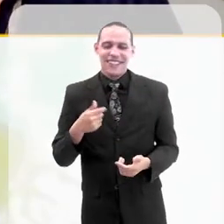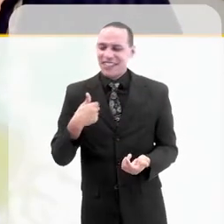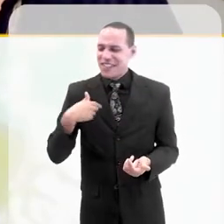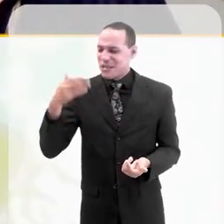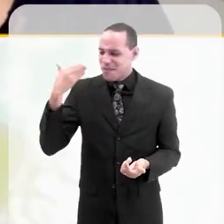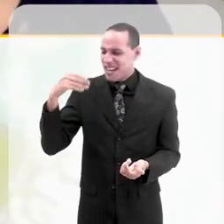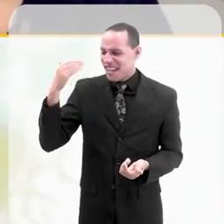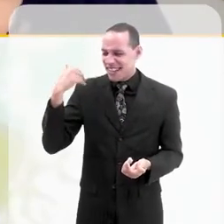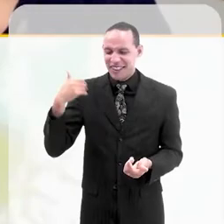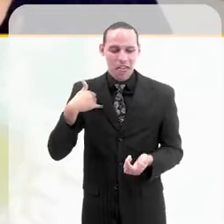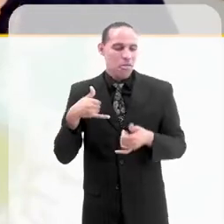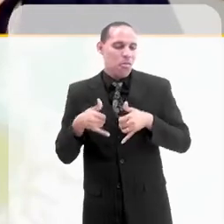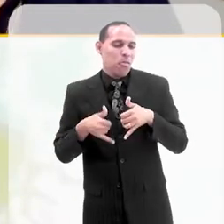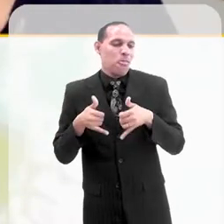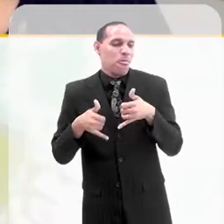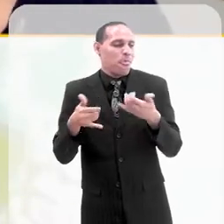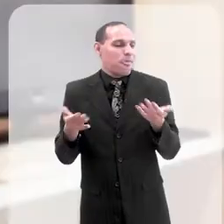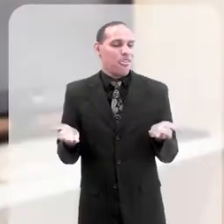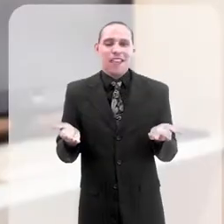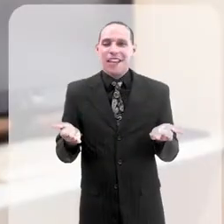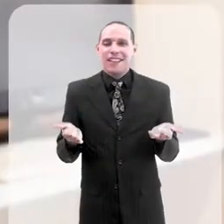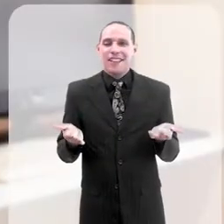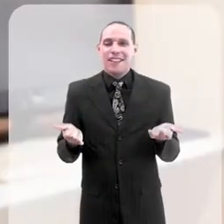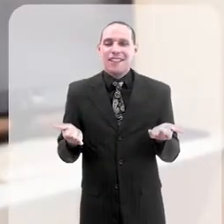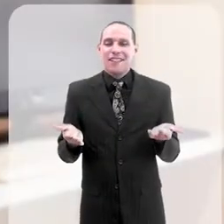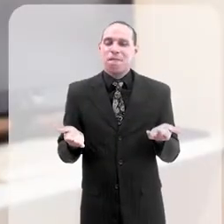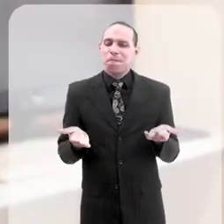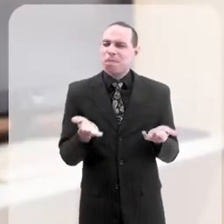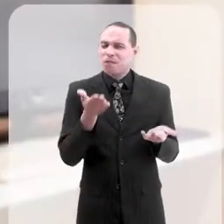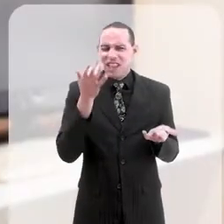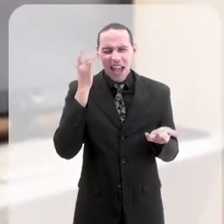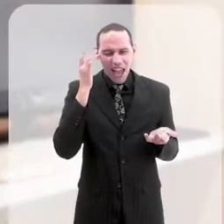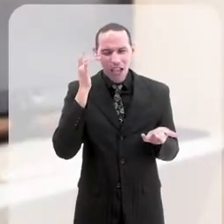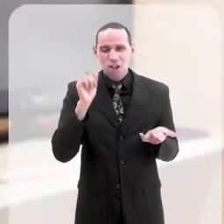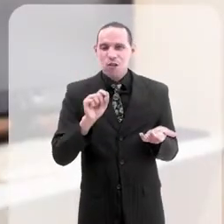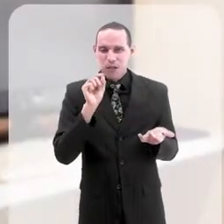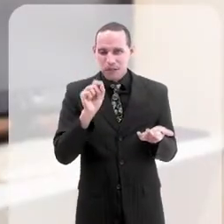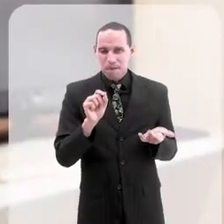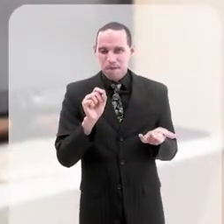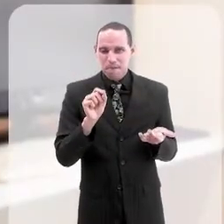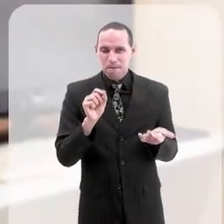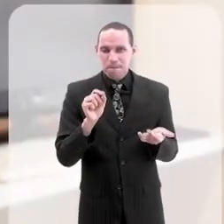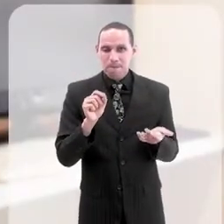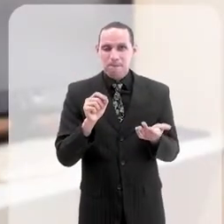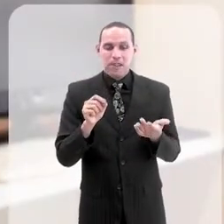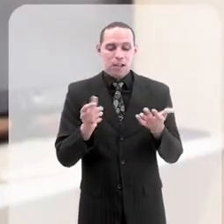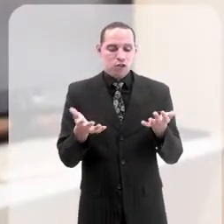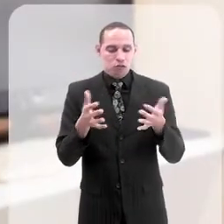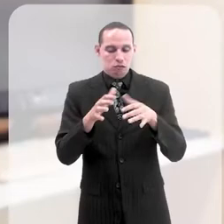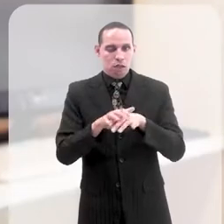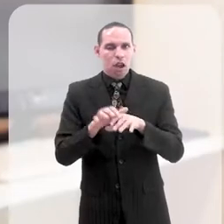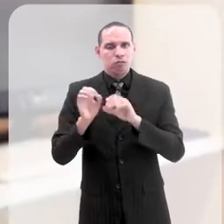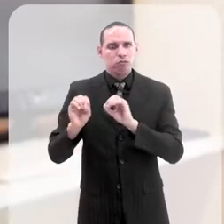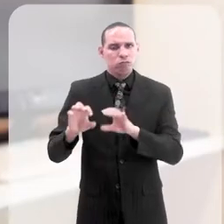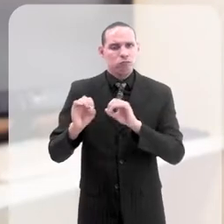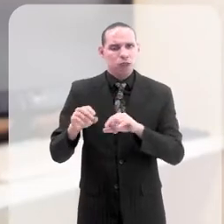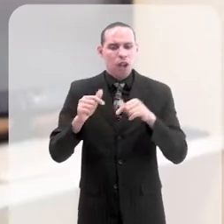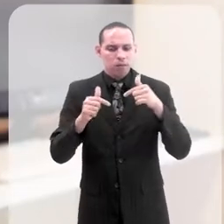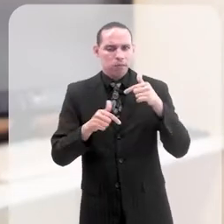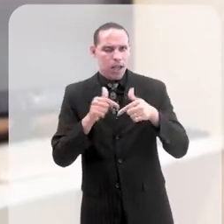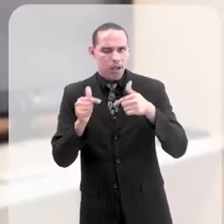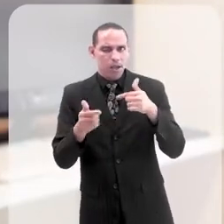meu saltinho e tal. Você acha que trabalhar com inclusão em educação, trabalhar na área que você trabalha